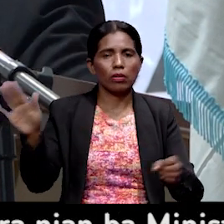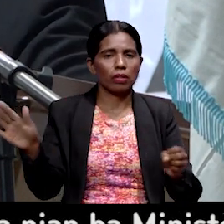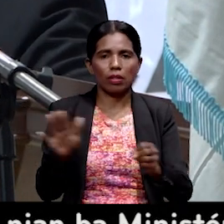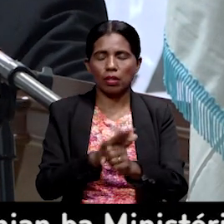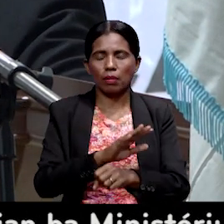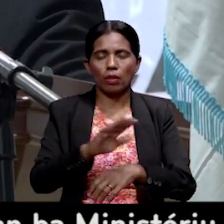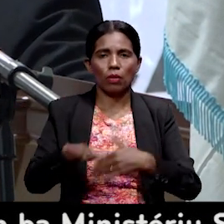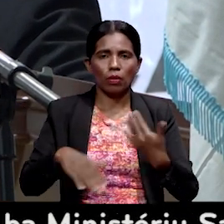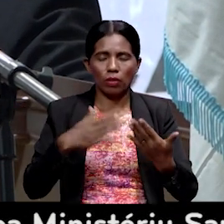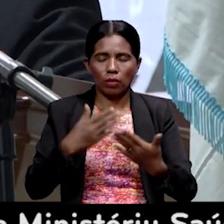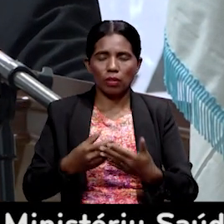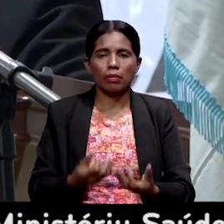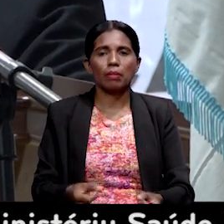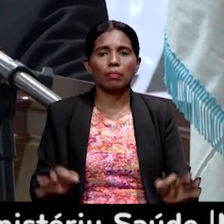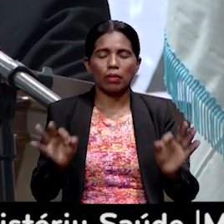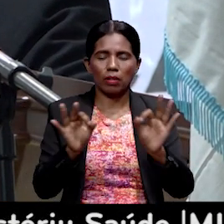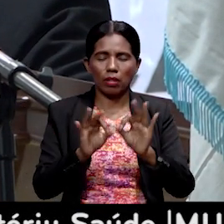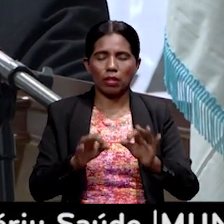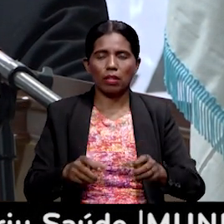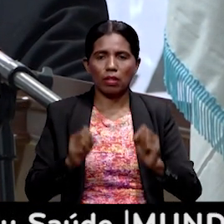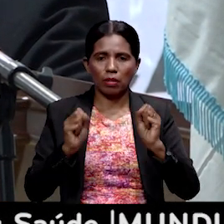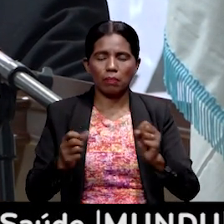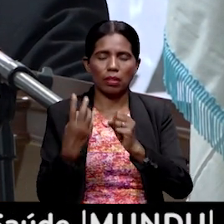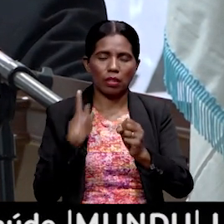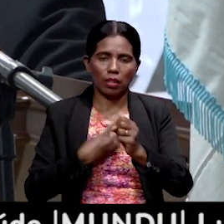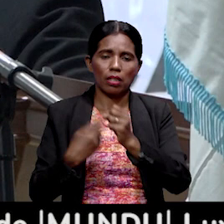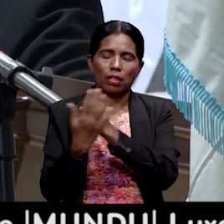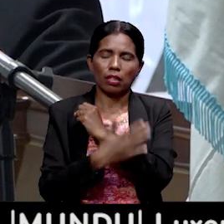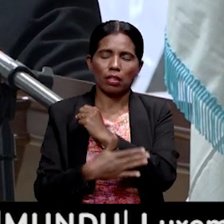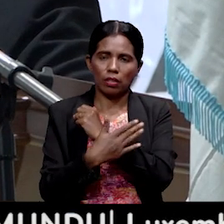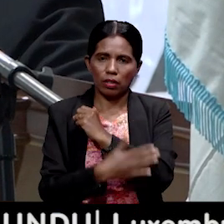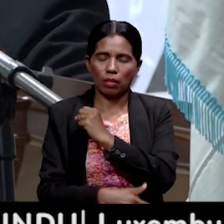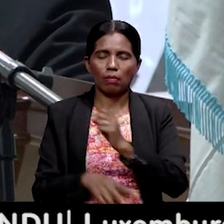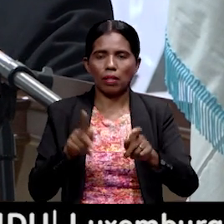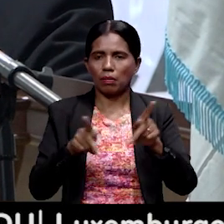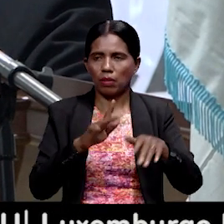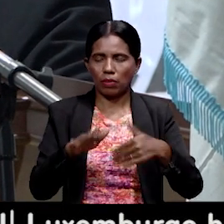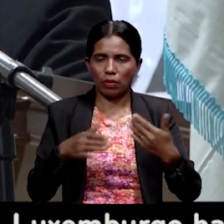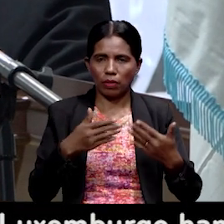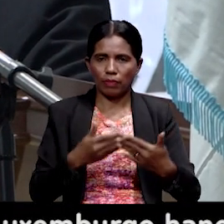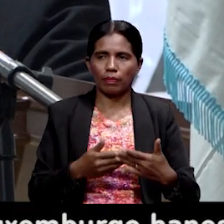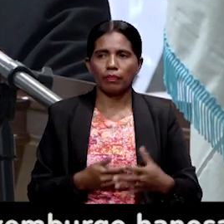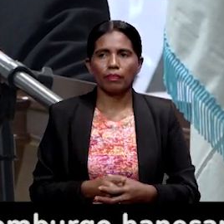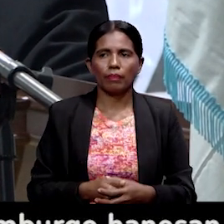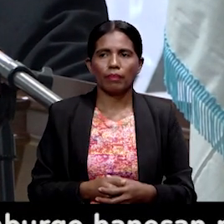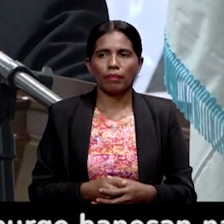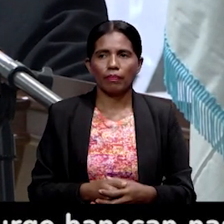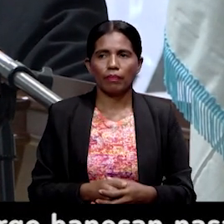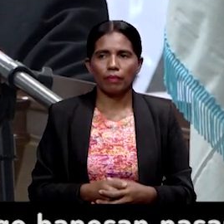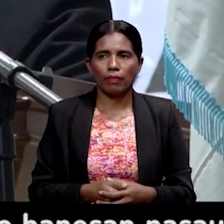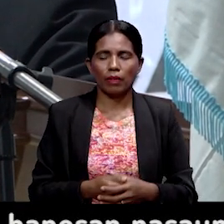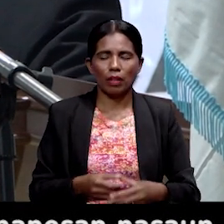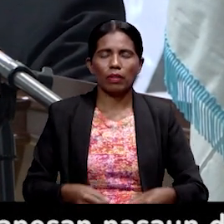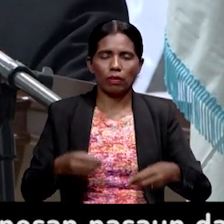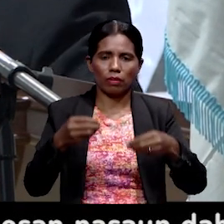do principal recurso que temos no país, os nossos cidadãos, e que, se soubermos